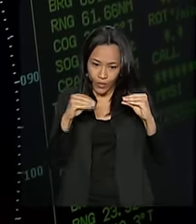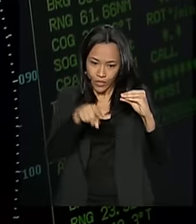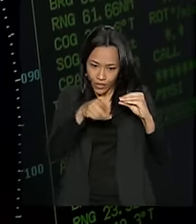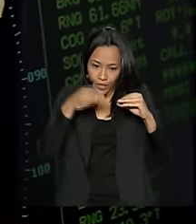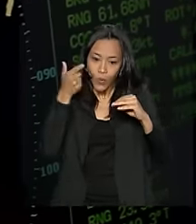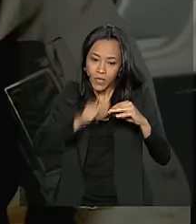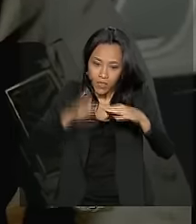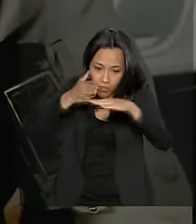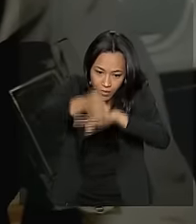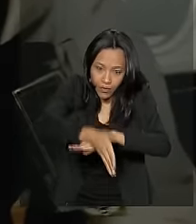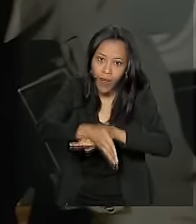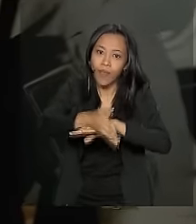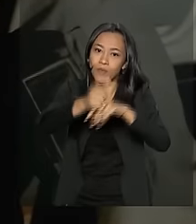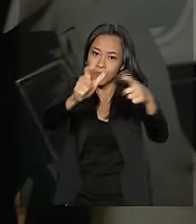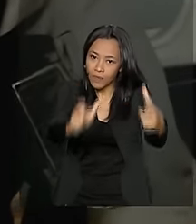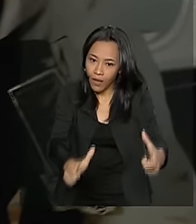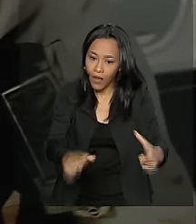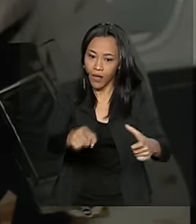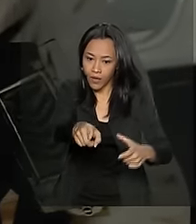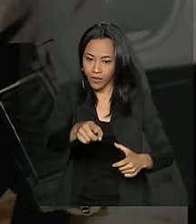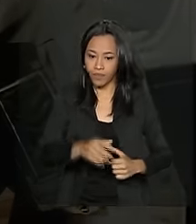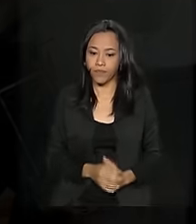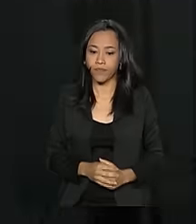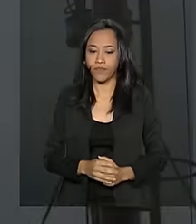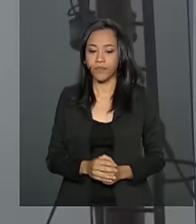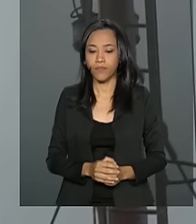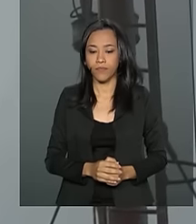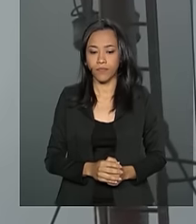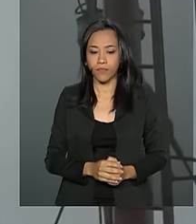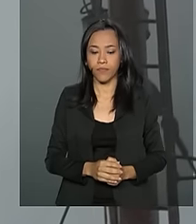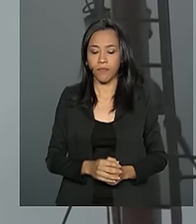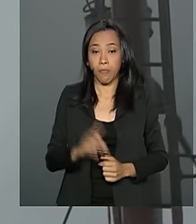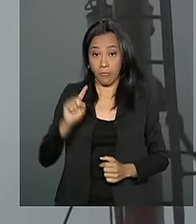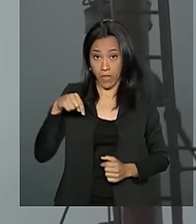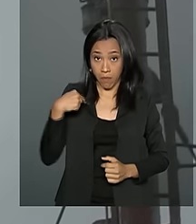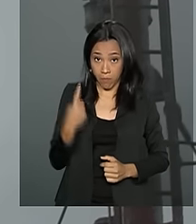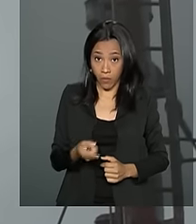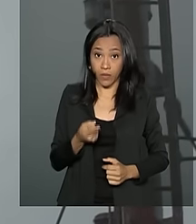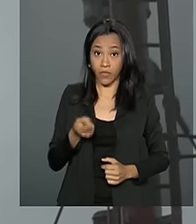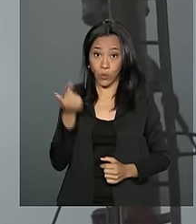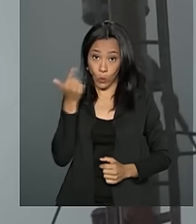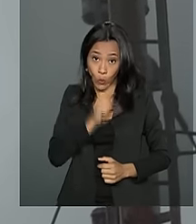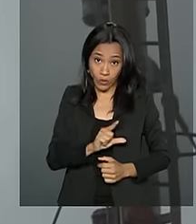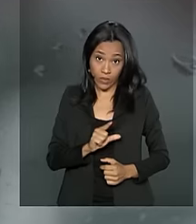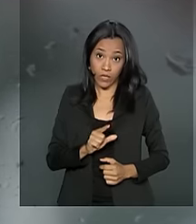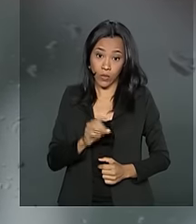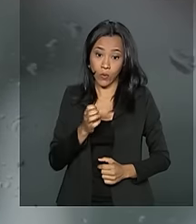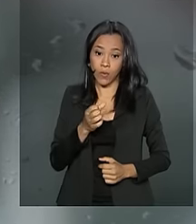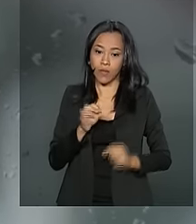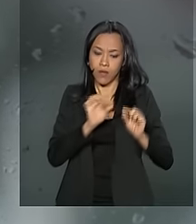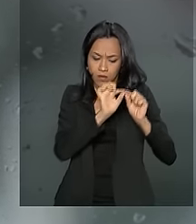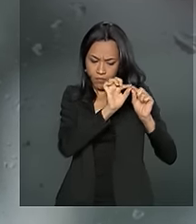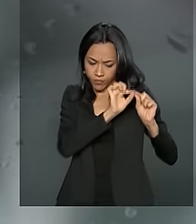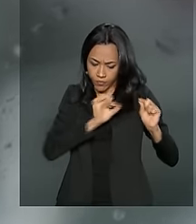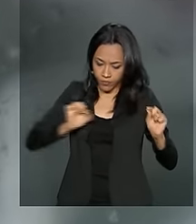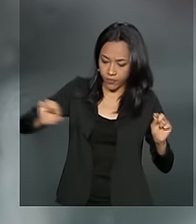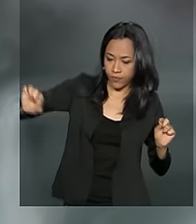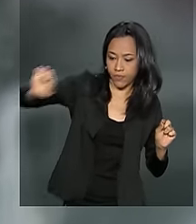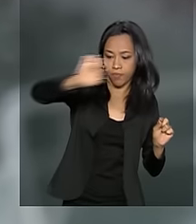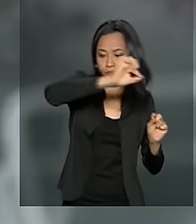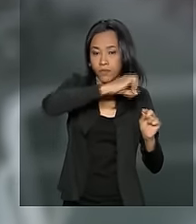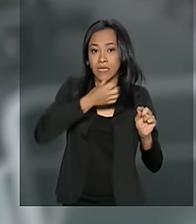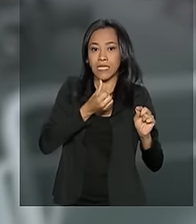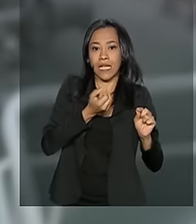entramos na Antártica. Estamos na Antártica. Depois de cruzar o paralelo 60, tudo que está ao sul